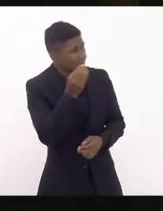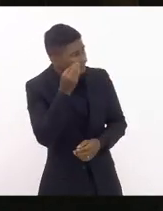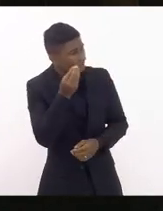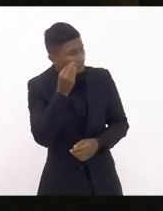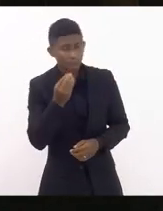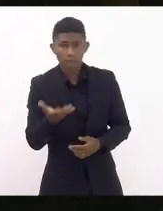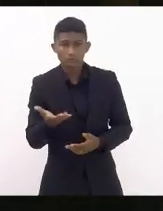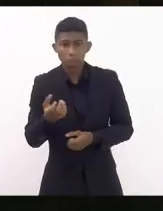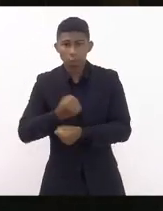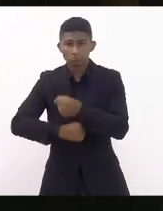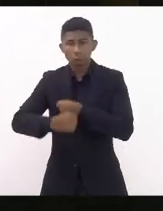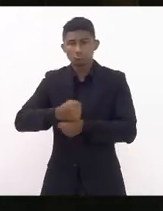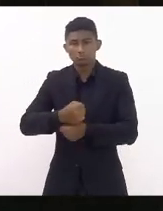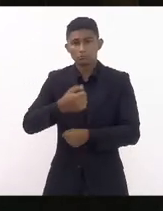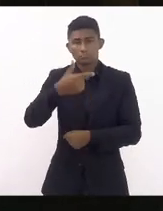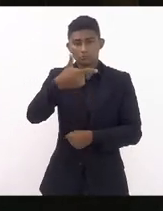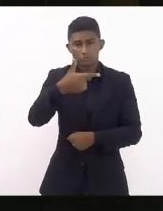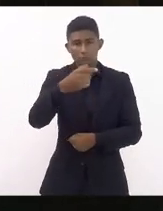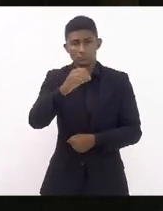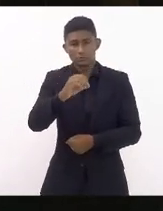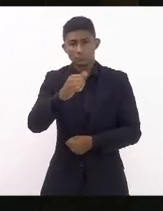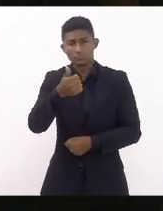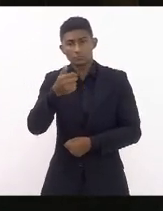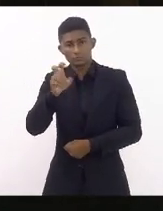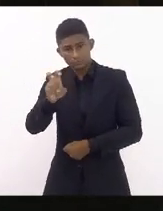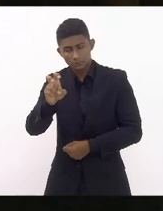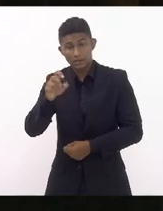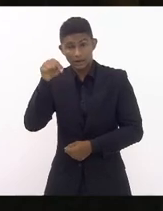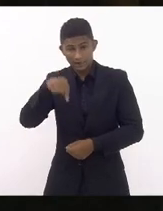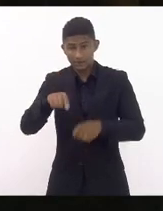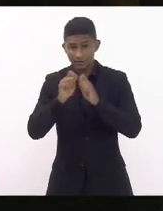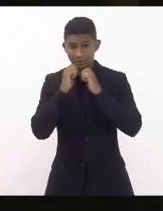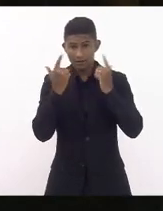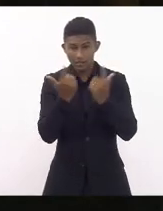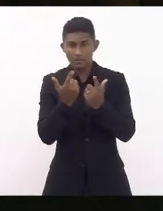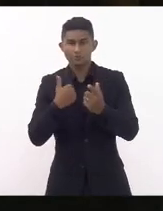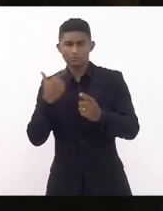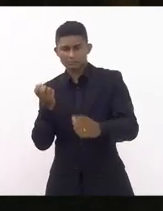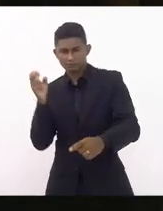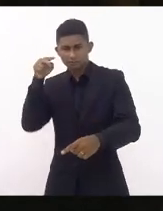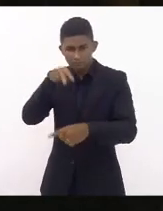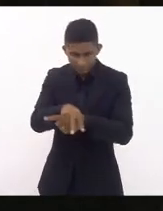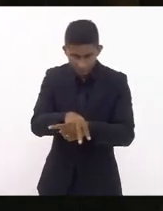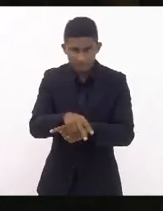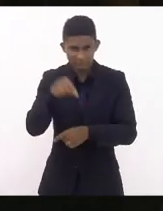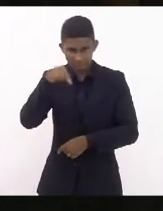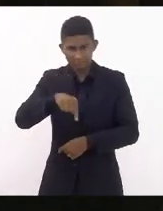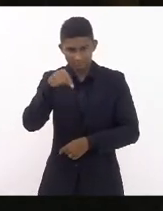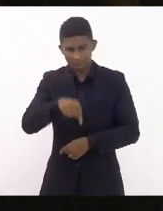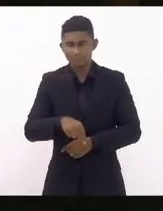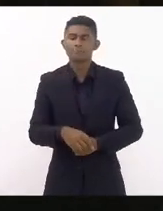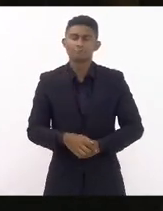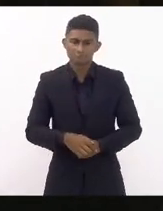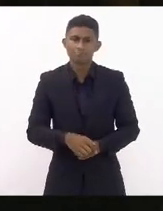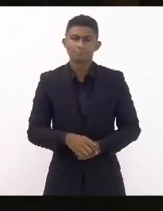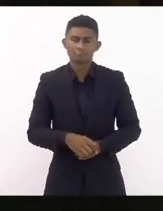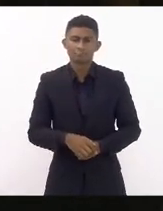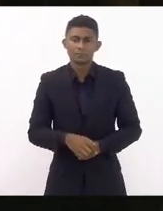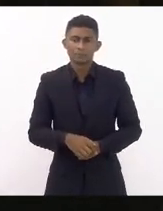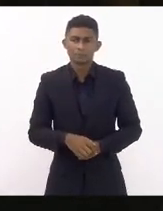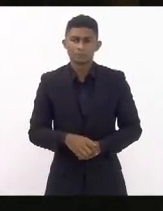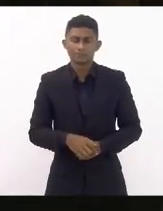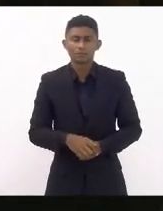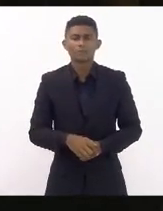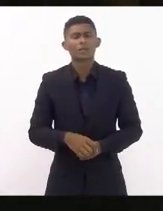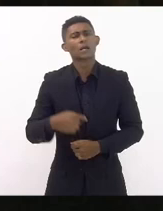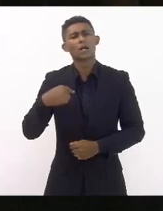de 2015, vindo para esta casa, para o trabalho na Alerj, senhoras e senhores deputados,